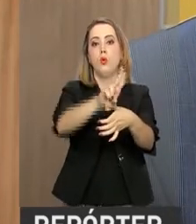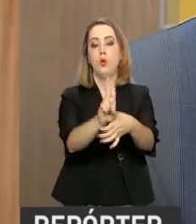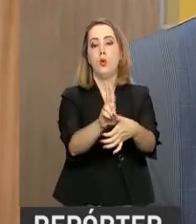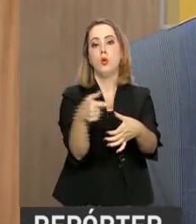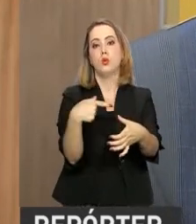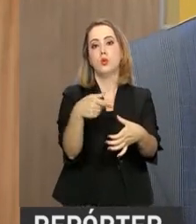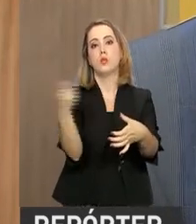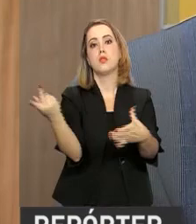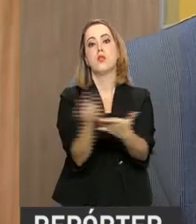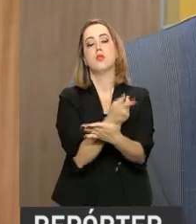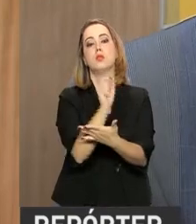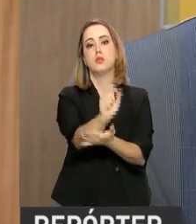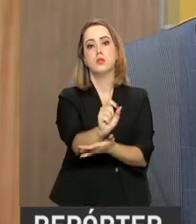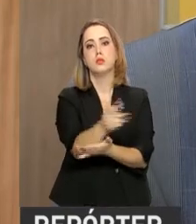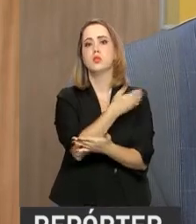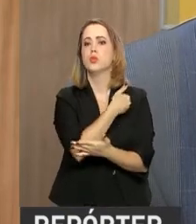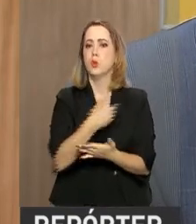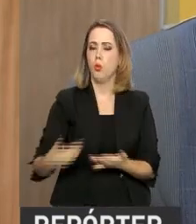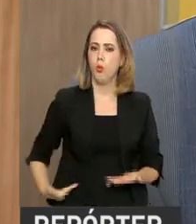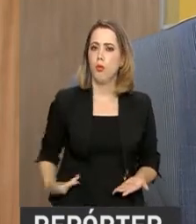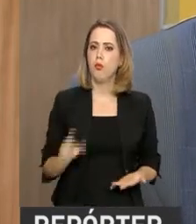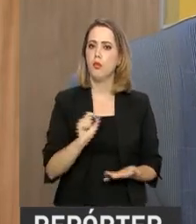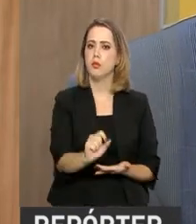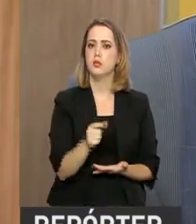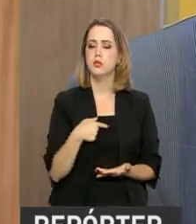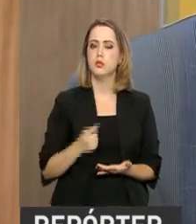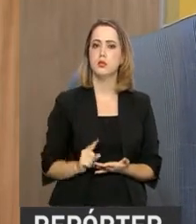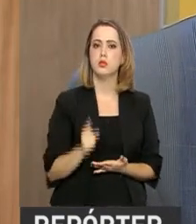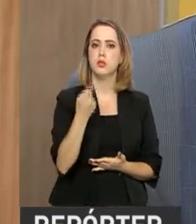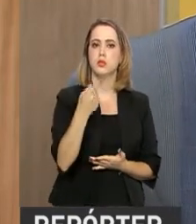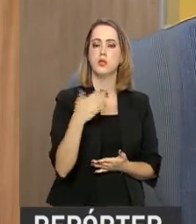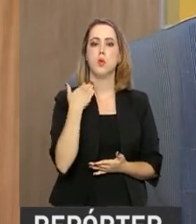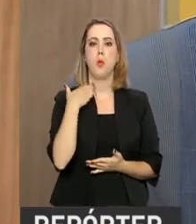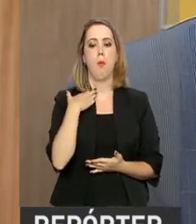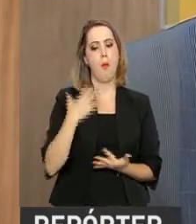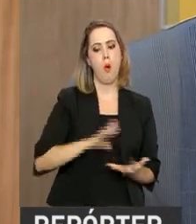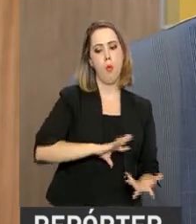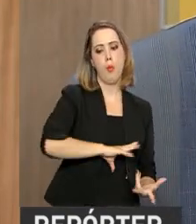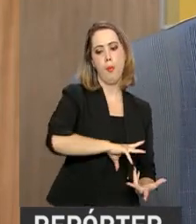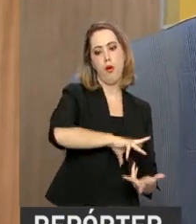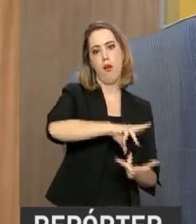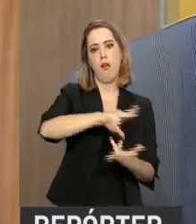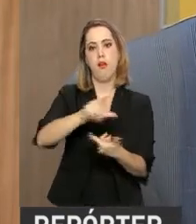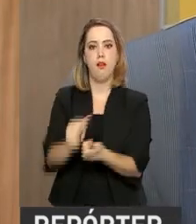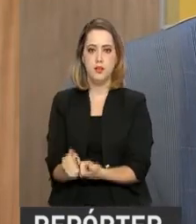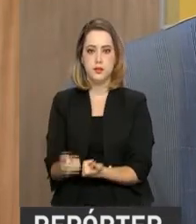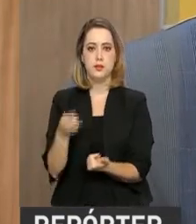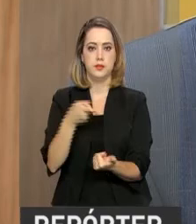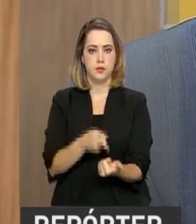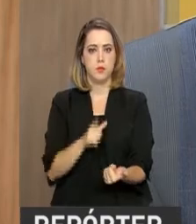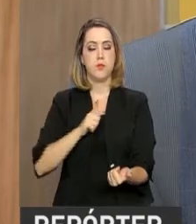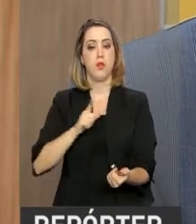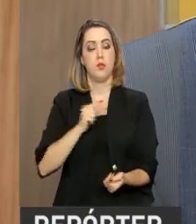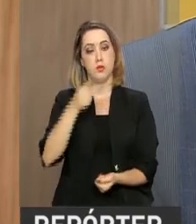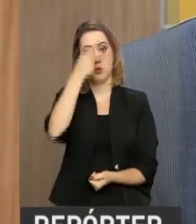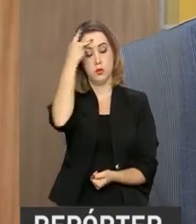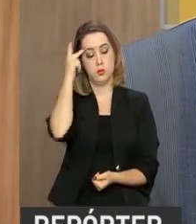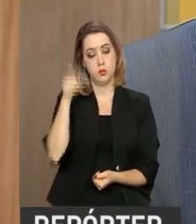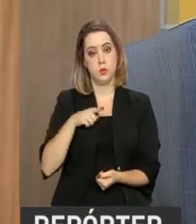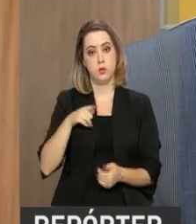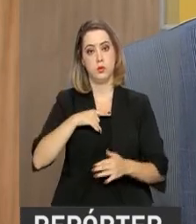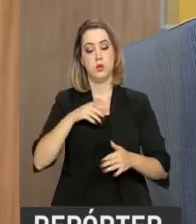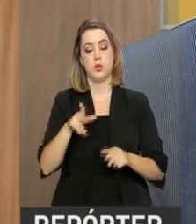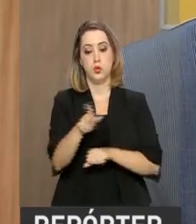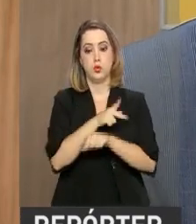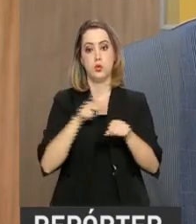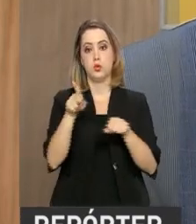acontecer quando houver novos membros a será um banco global é onde a maioria dos países emergentes